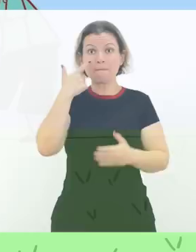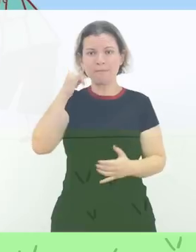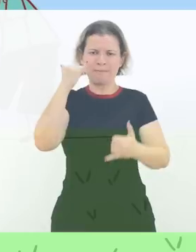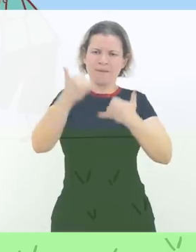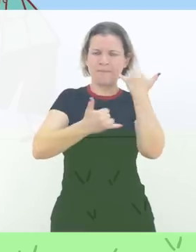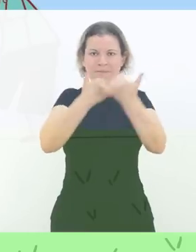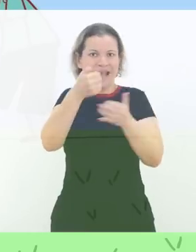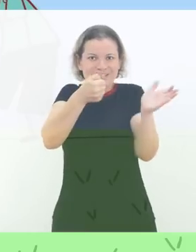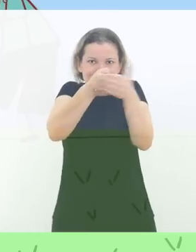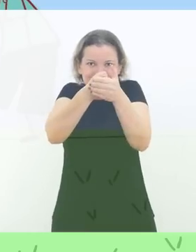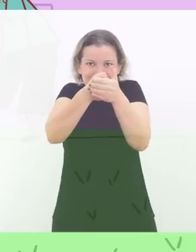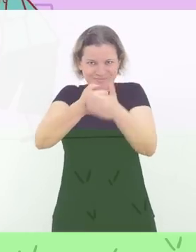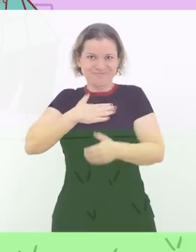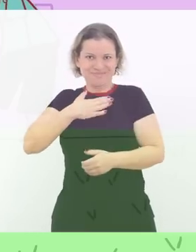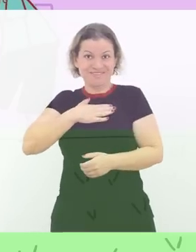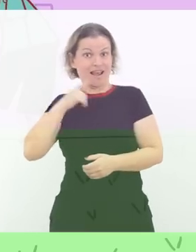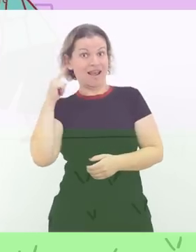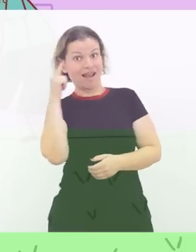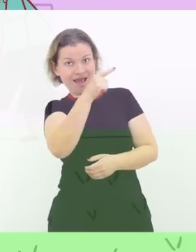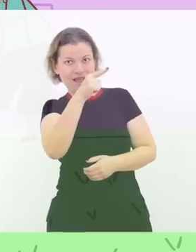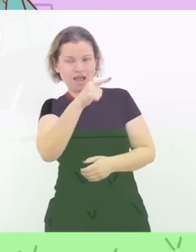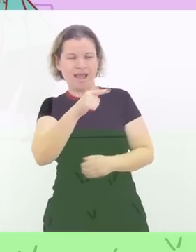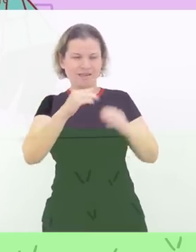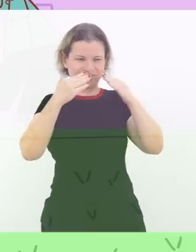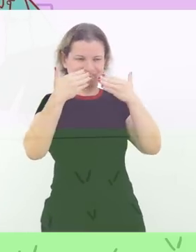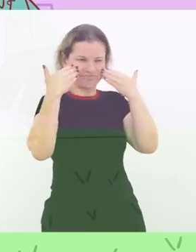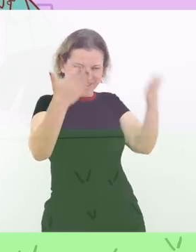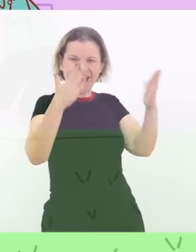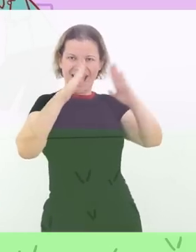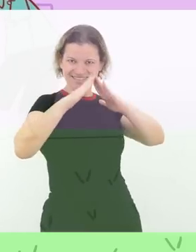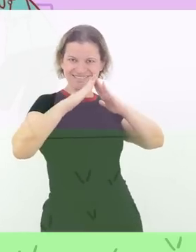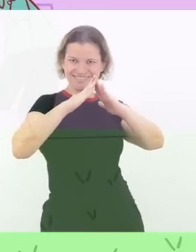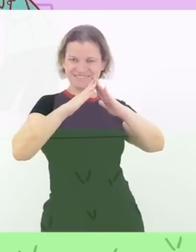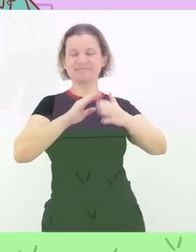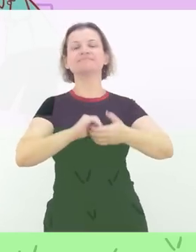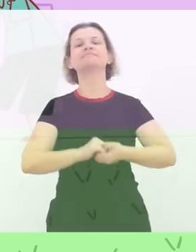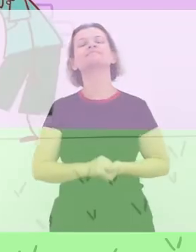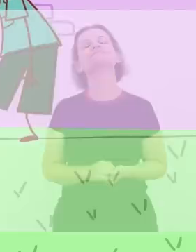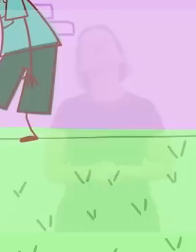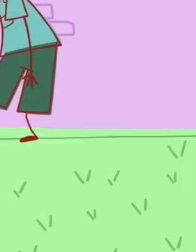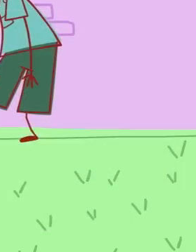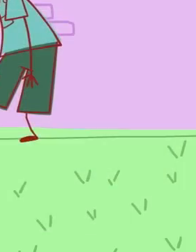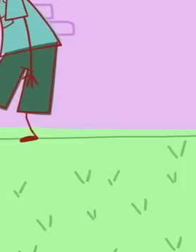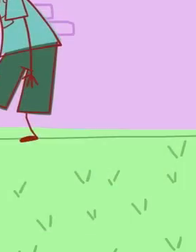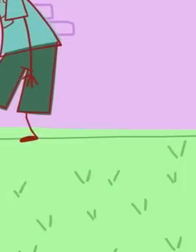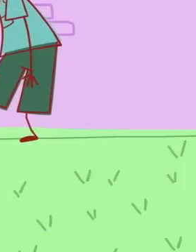Hoje, o papai brincou de esconde-esconde comigo lá no quintal.